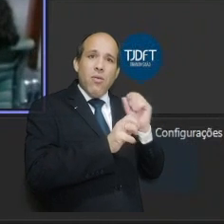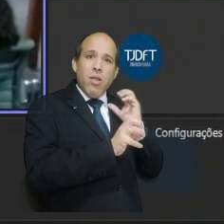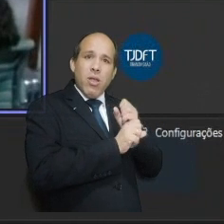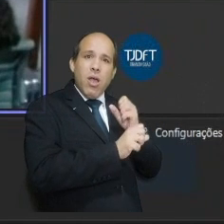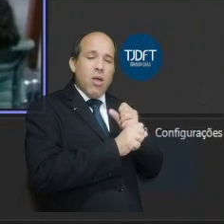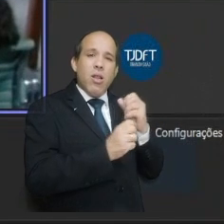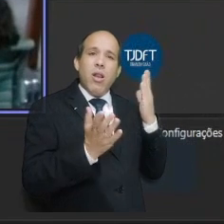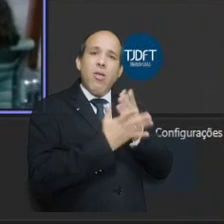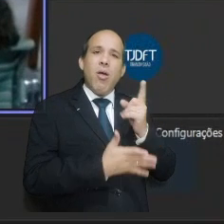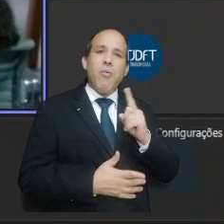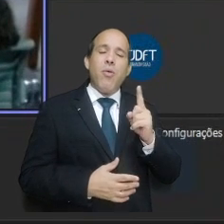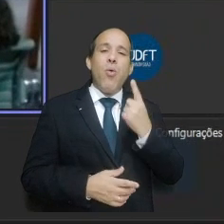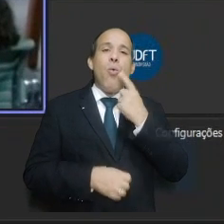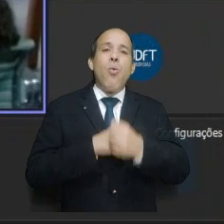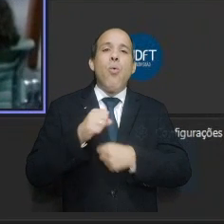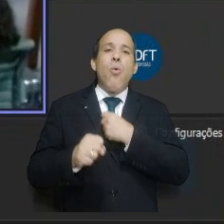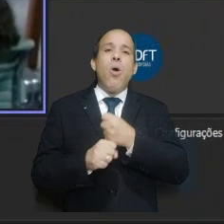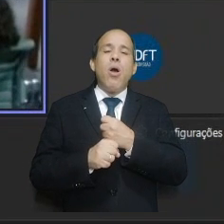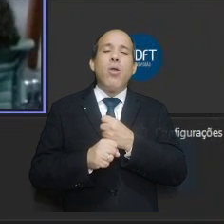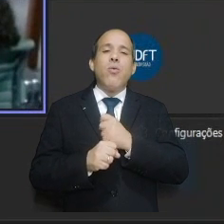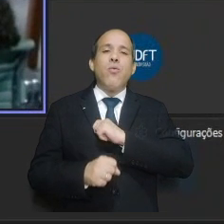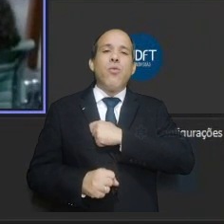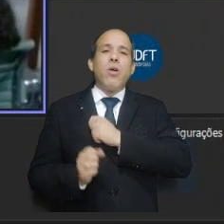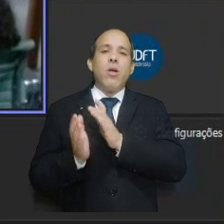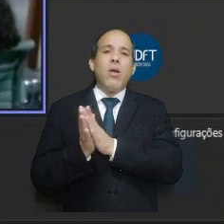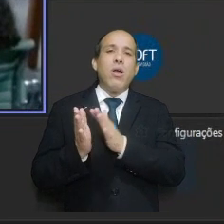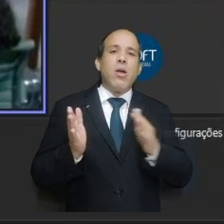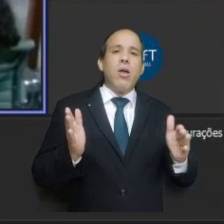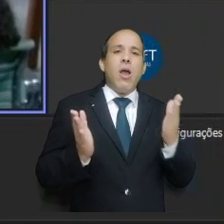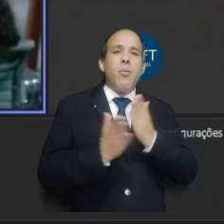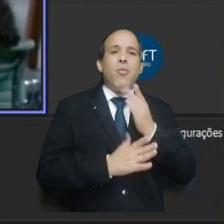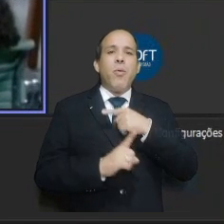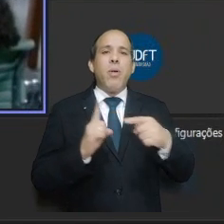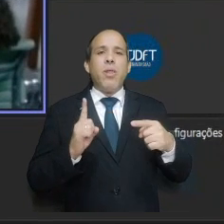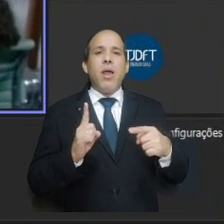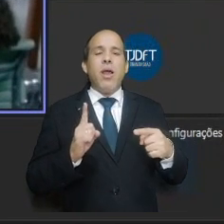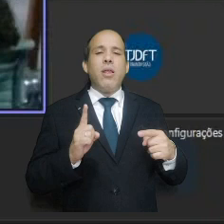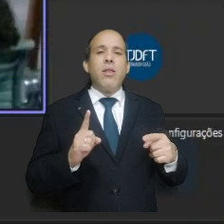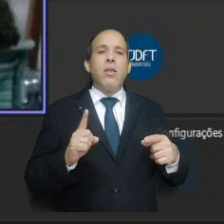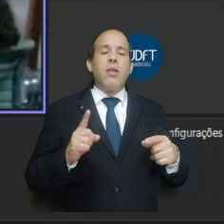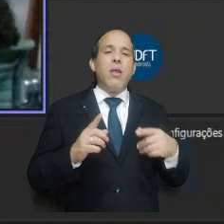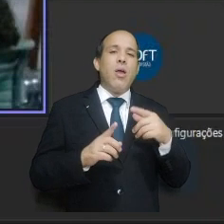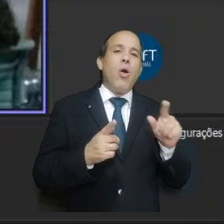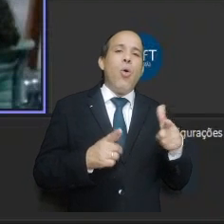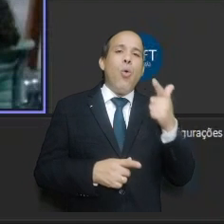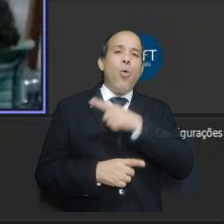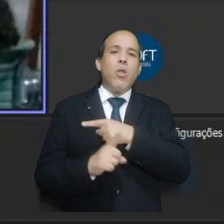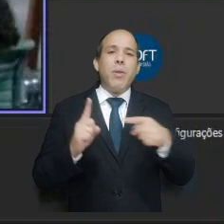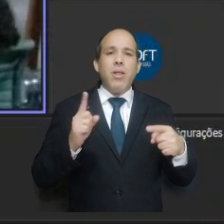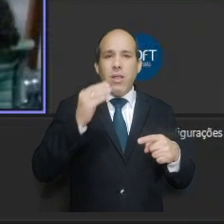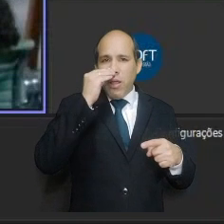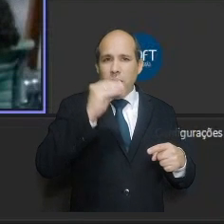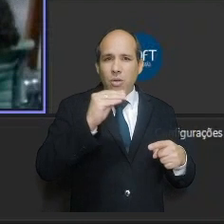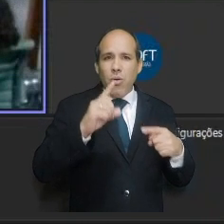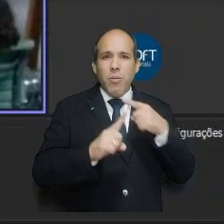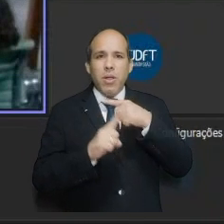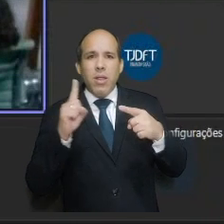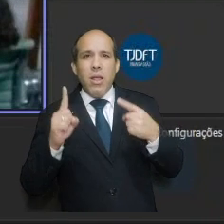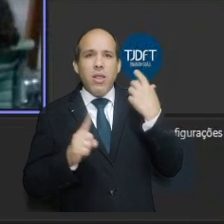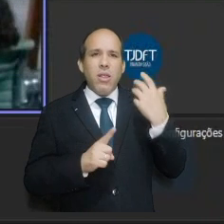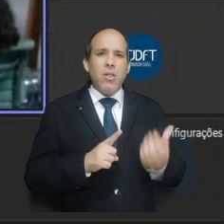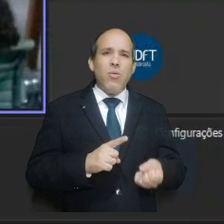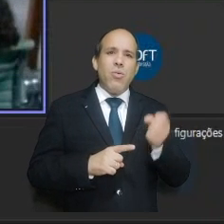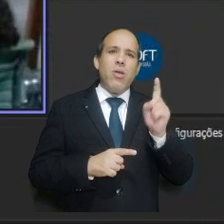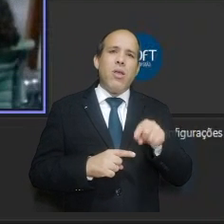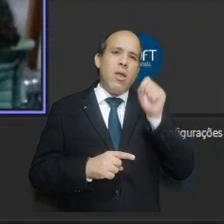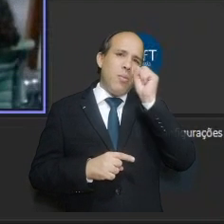não por ele. Ou seja, em um ano fiscal, ficaram as contas aprovadas parcialmente e outras foram rejeitadas